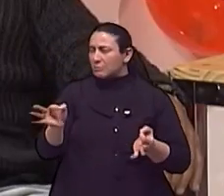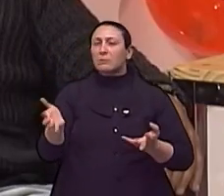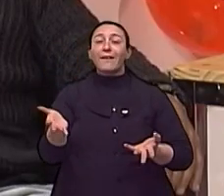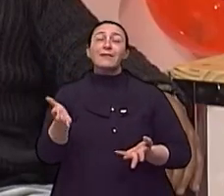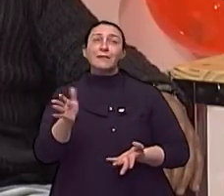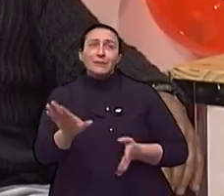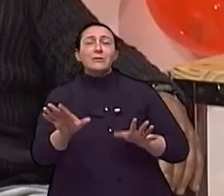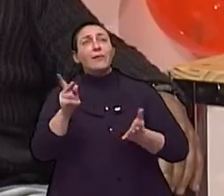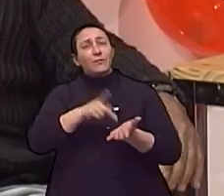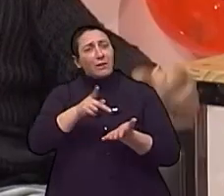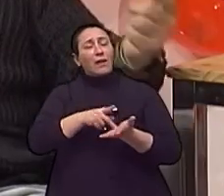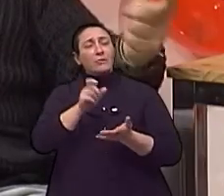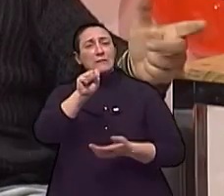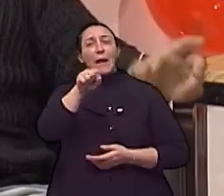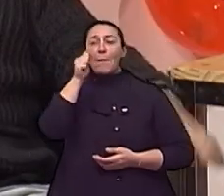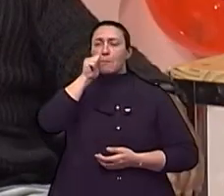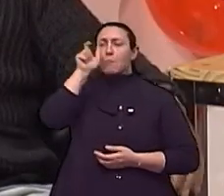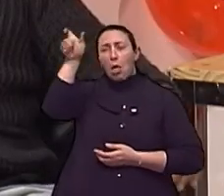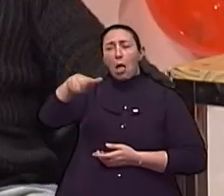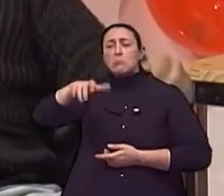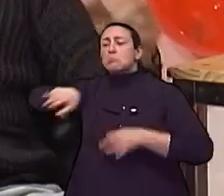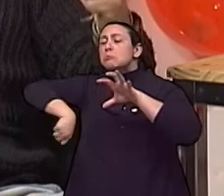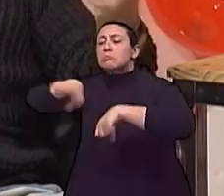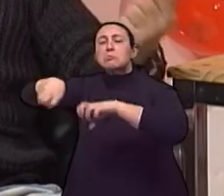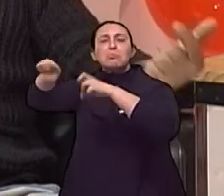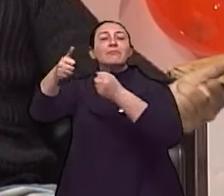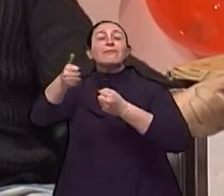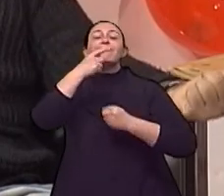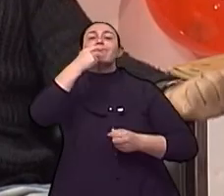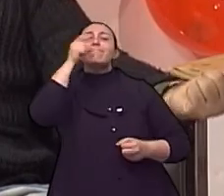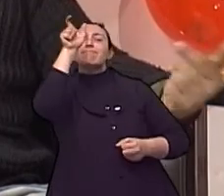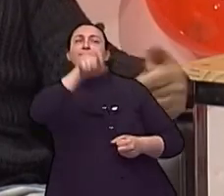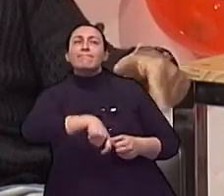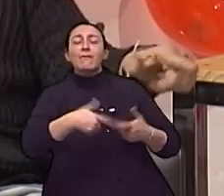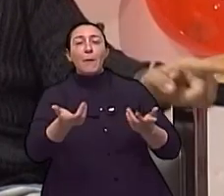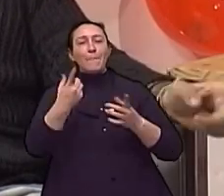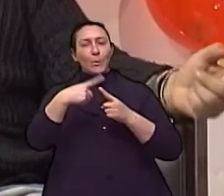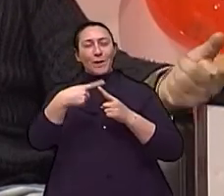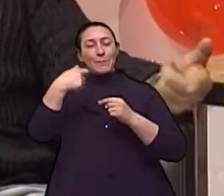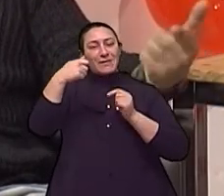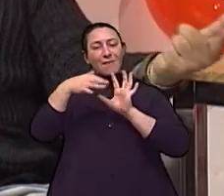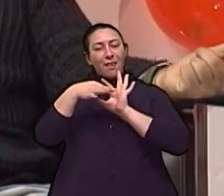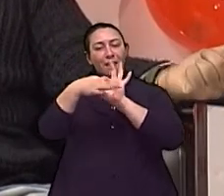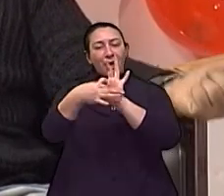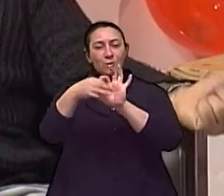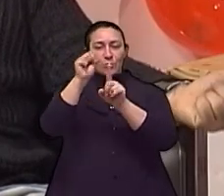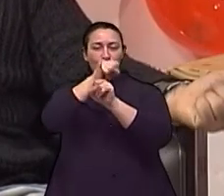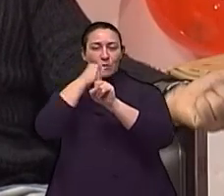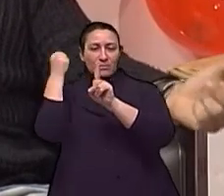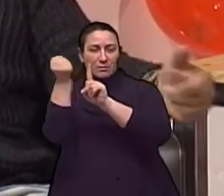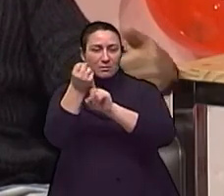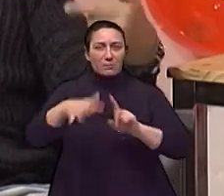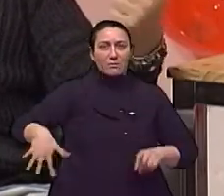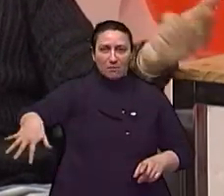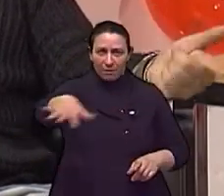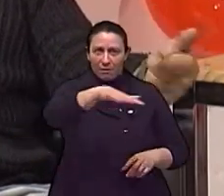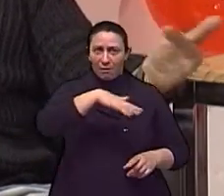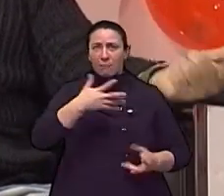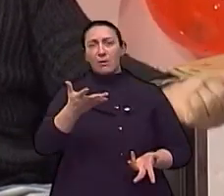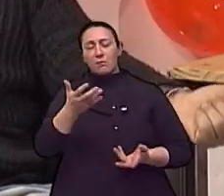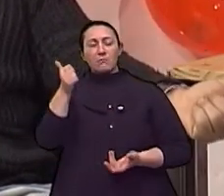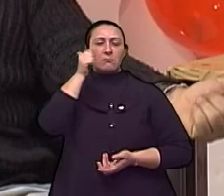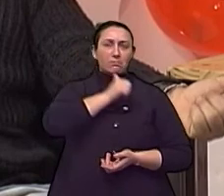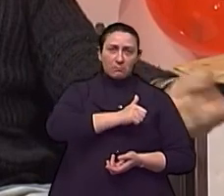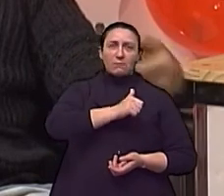que ocorre a gente observa que sim né mas isso também pode mudar através desse laço social até com o feminino as